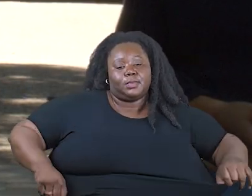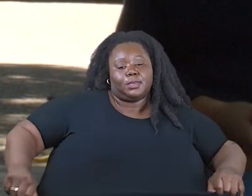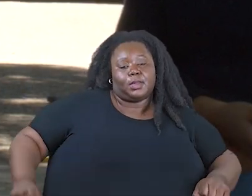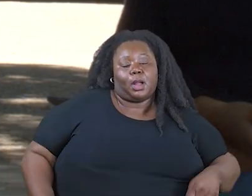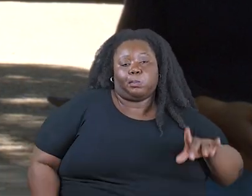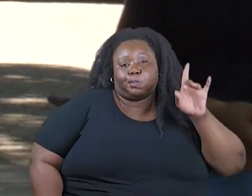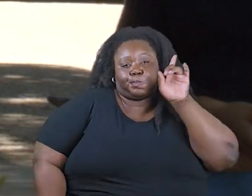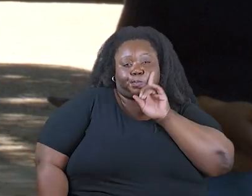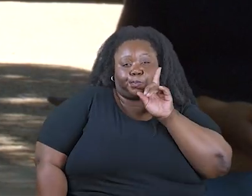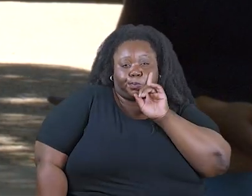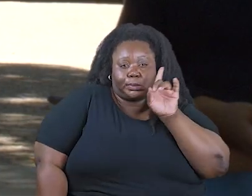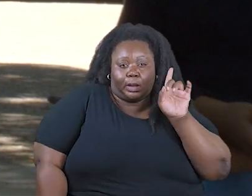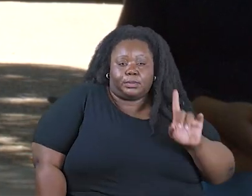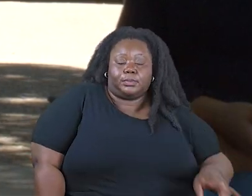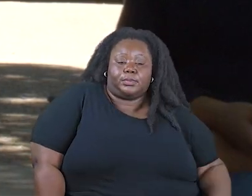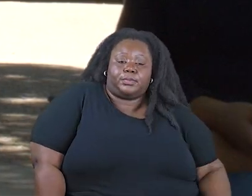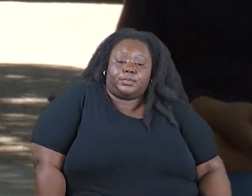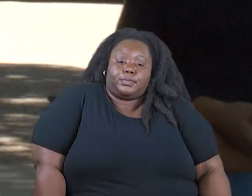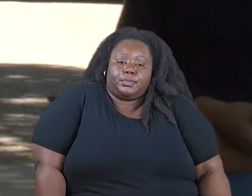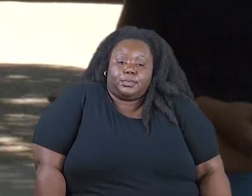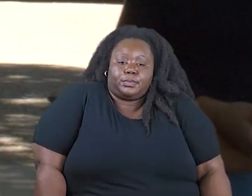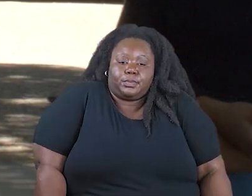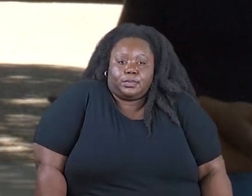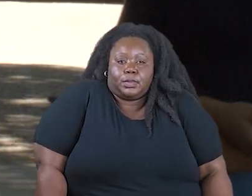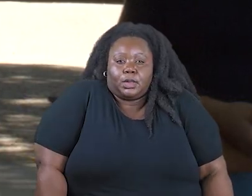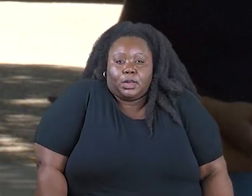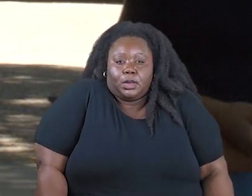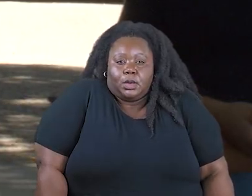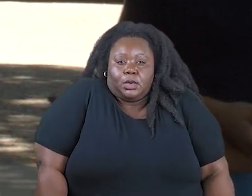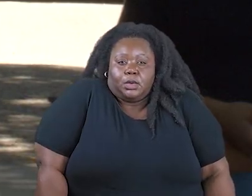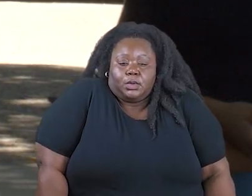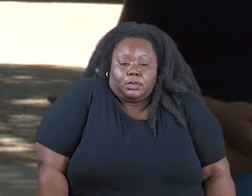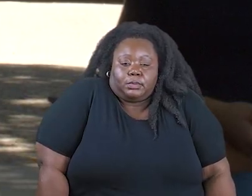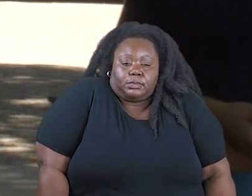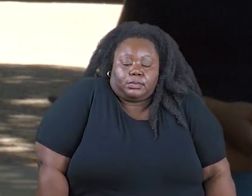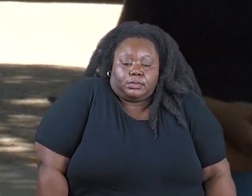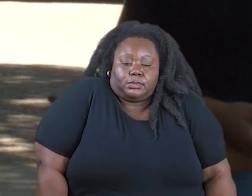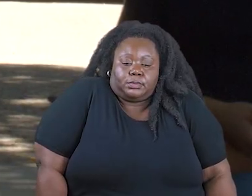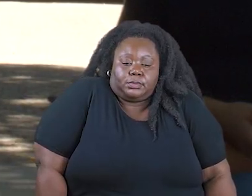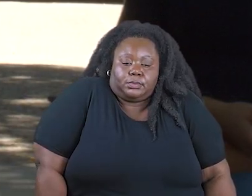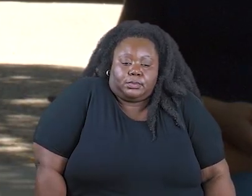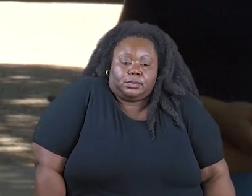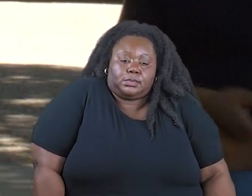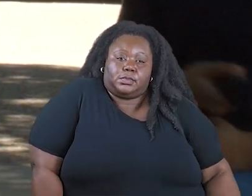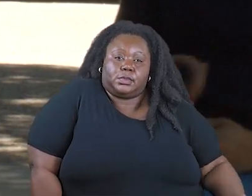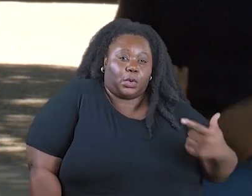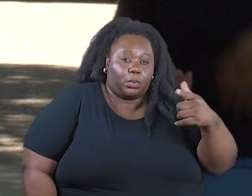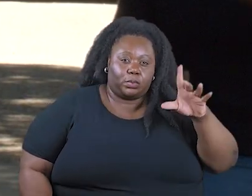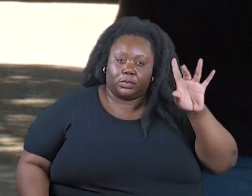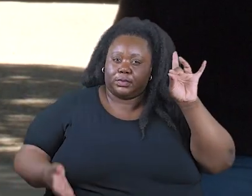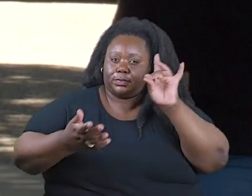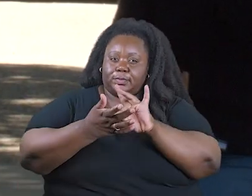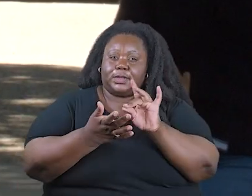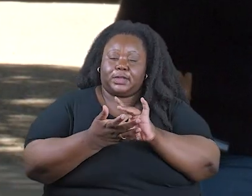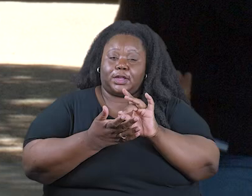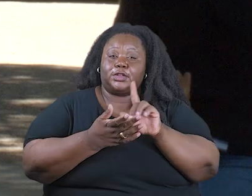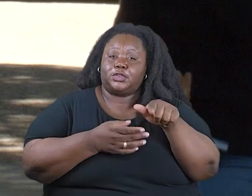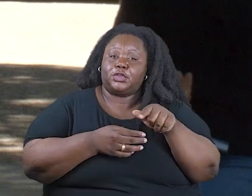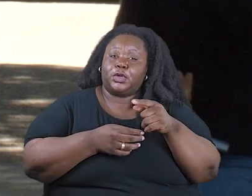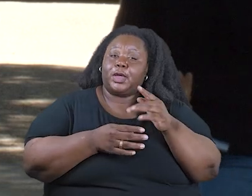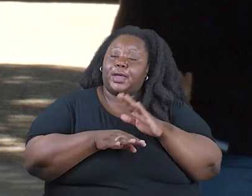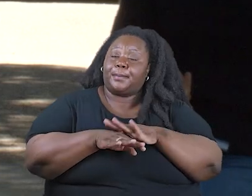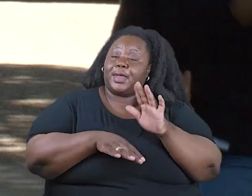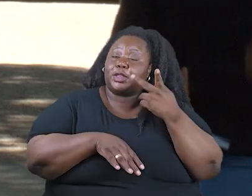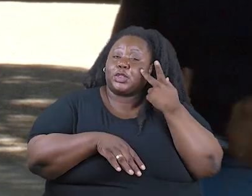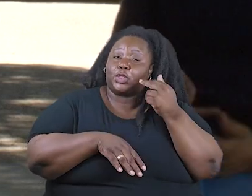Nos Estados Unidos, como é uma outra realidade de mercado, né, é